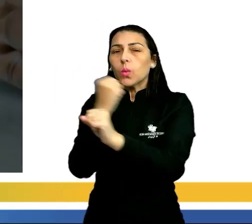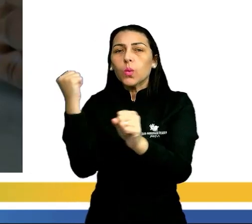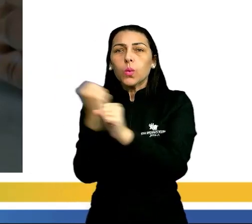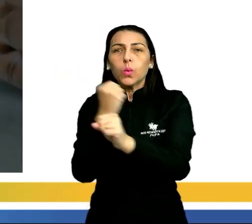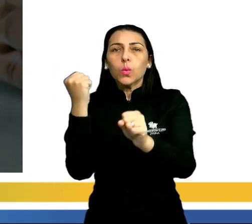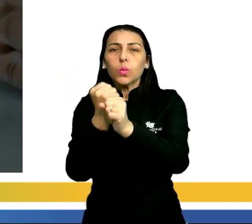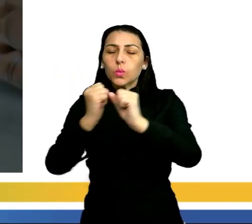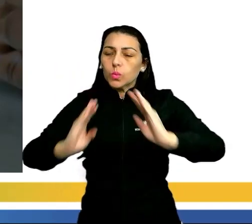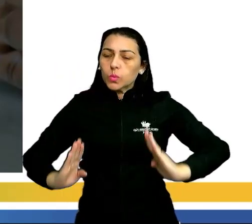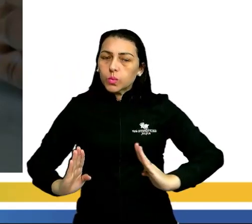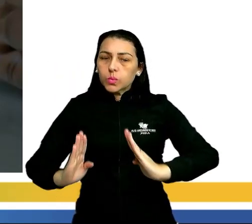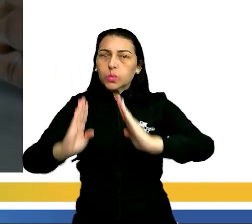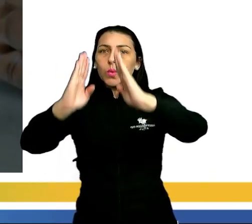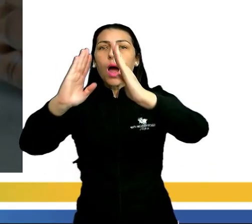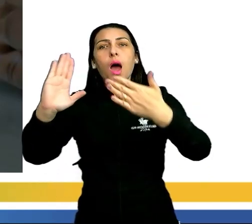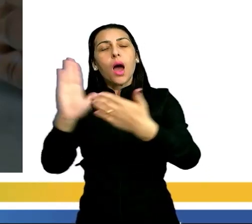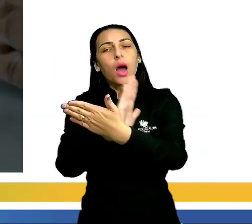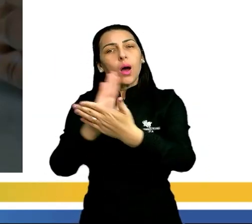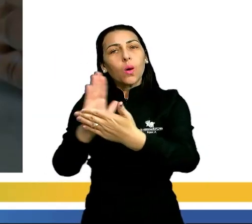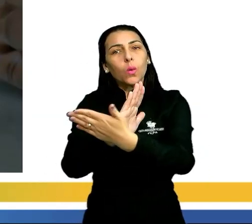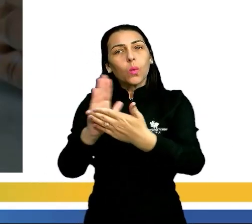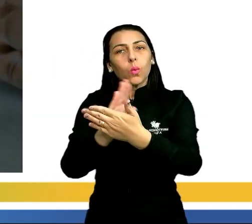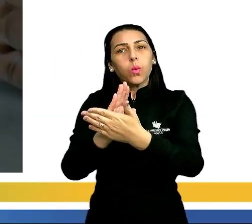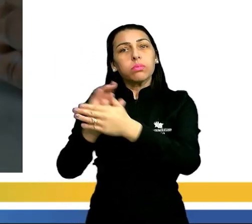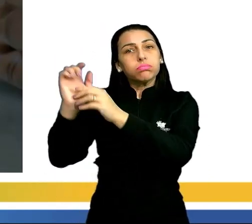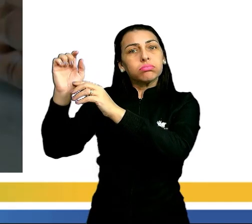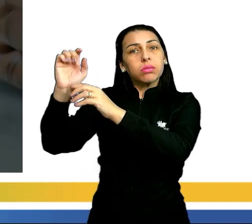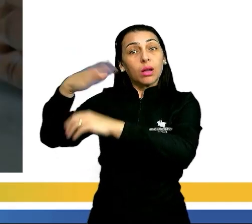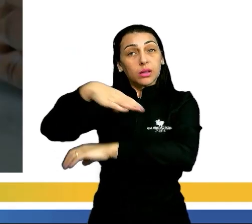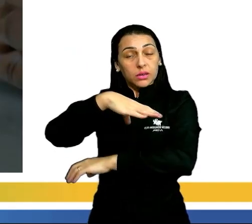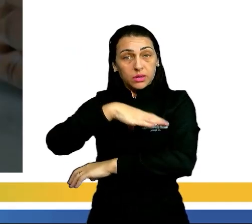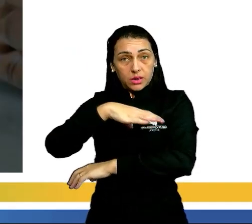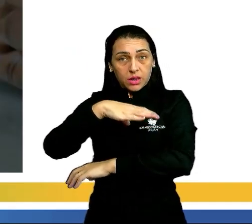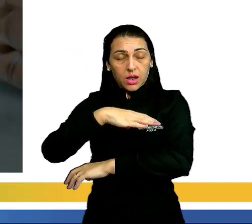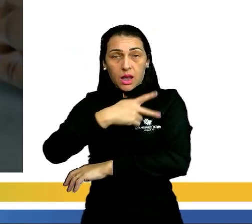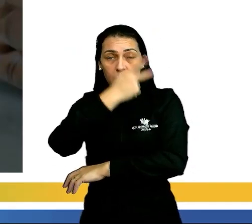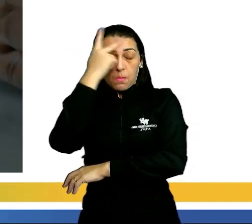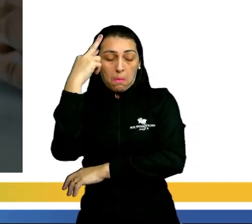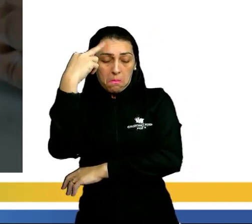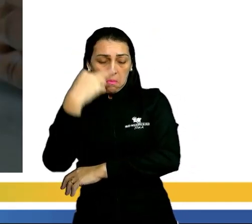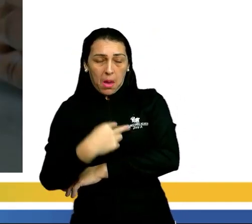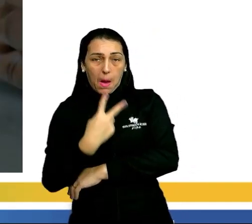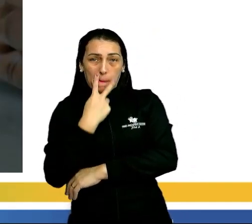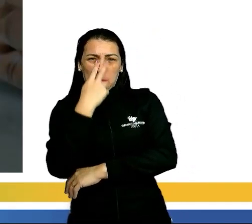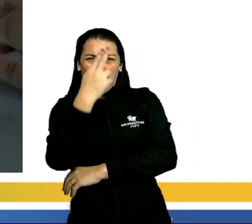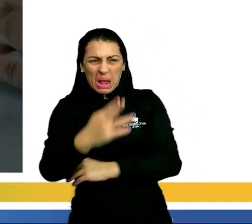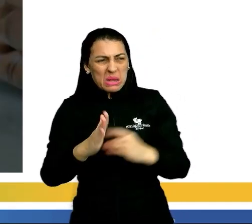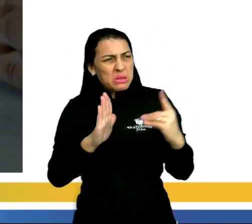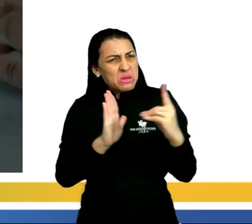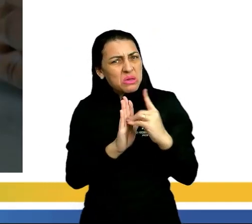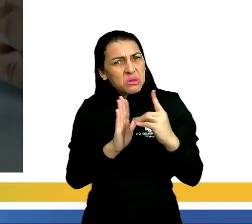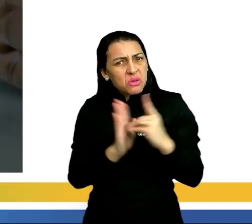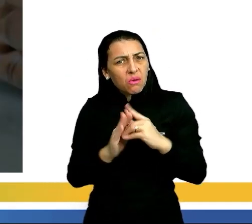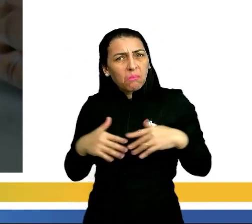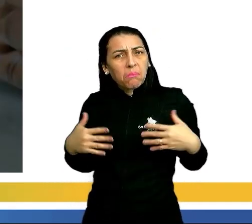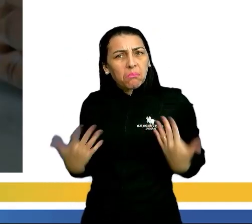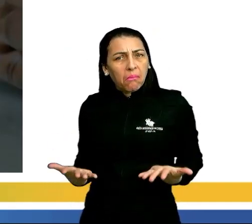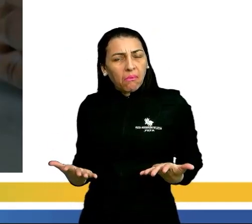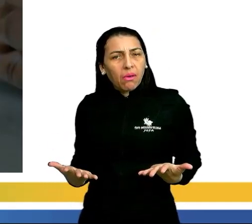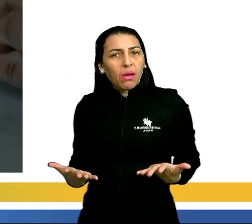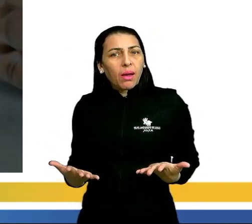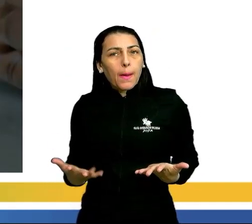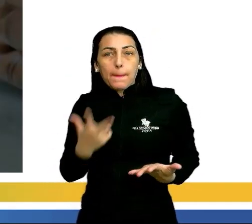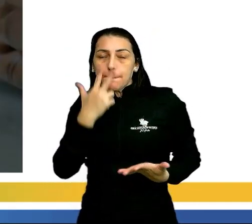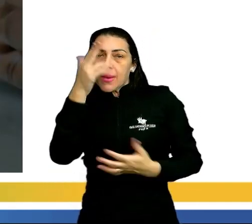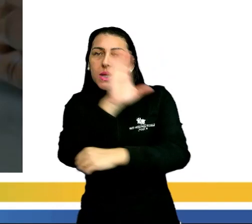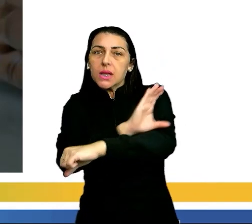alguma torre ou com alguma coisa da zona urbana, e as pessoas me olham e dizem, parece índio. Ou seja, é como se